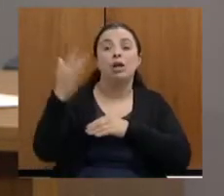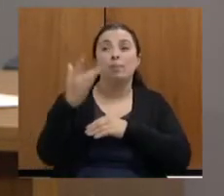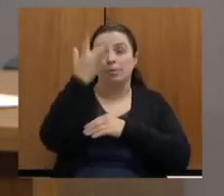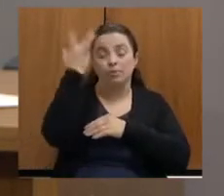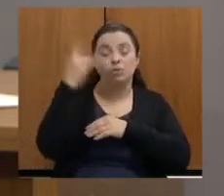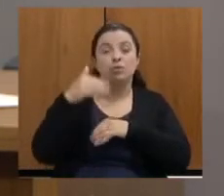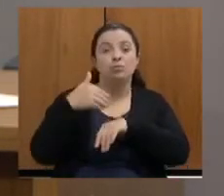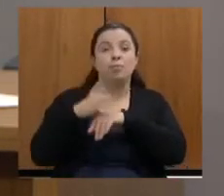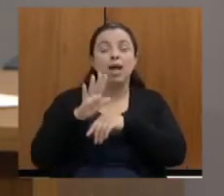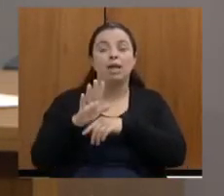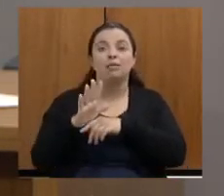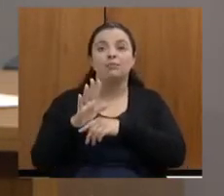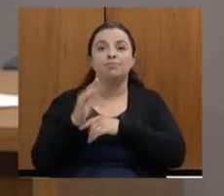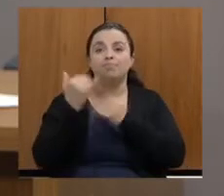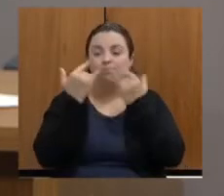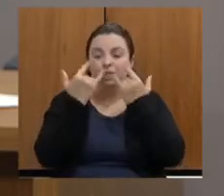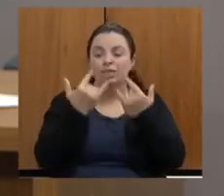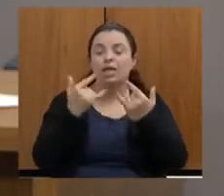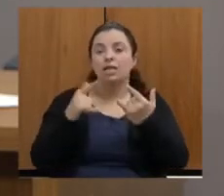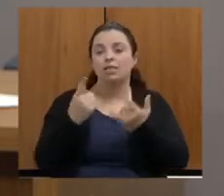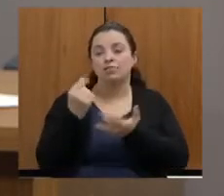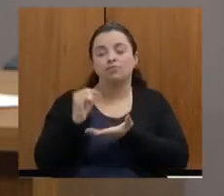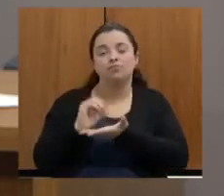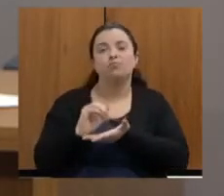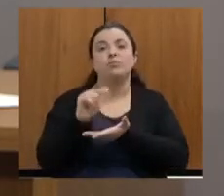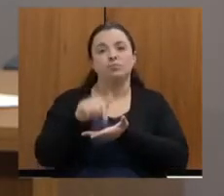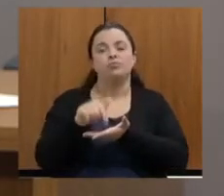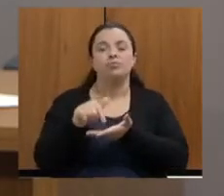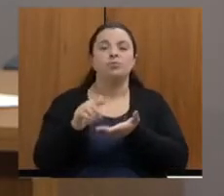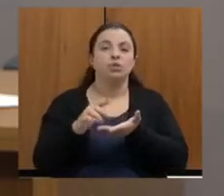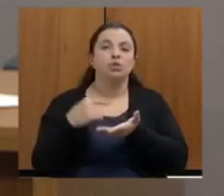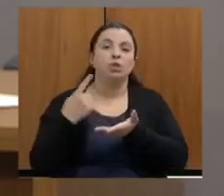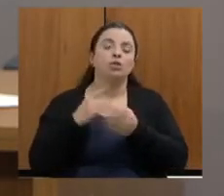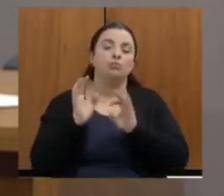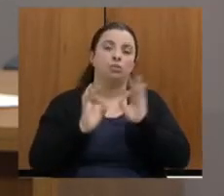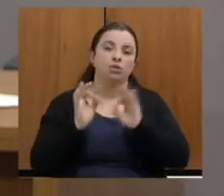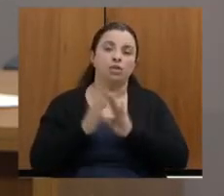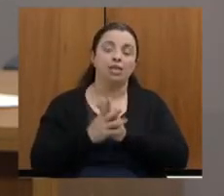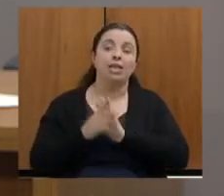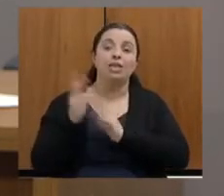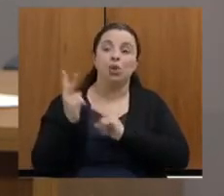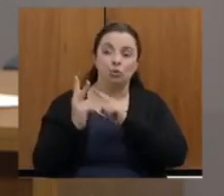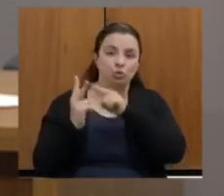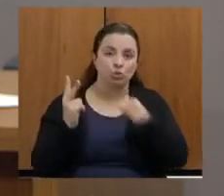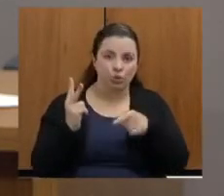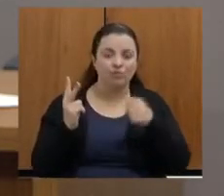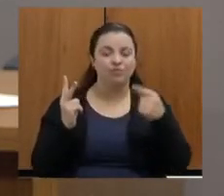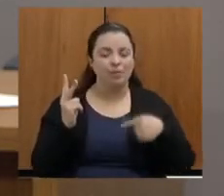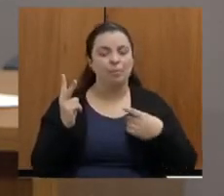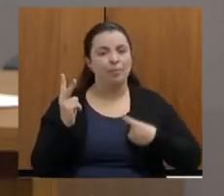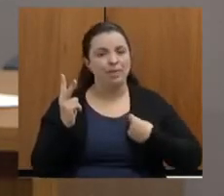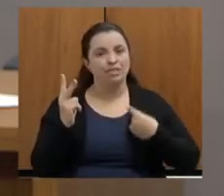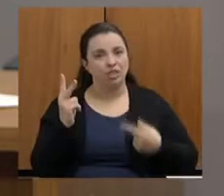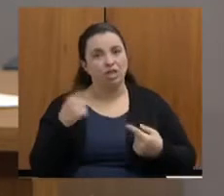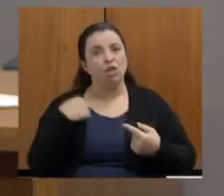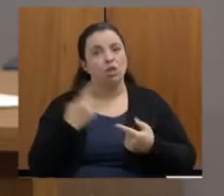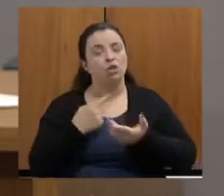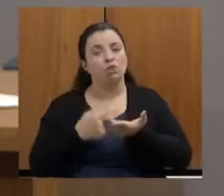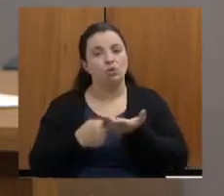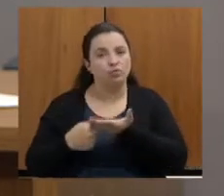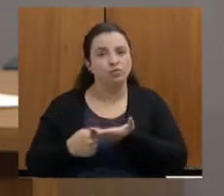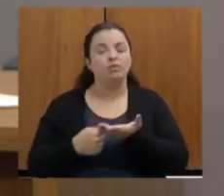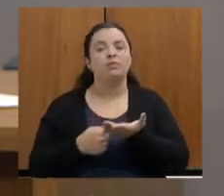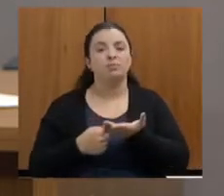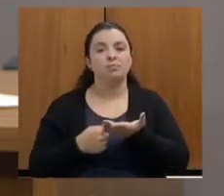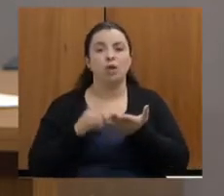pessoas então o Doug e a Lara eles estão aqui hoje a convite da nossa comissão de Vento Rodrigues